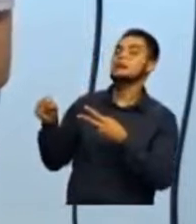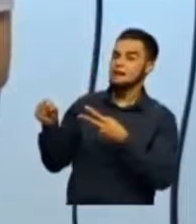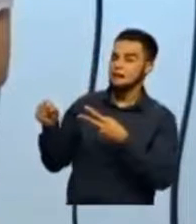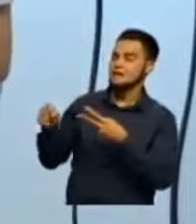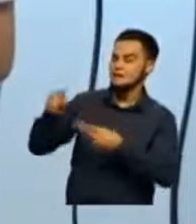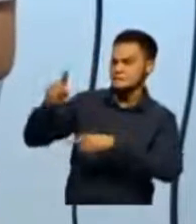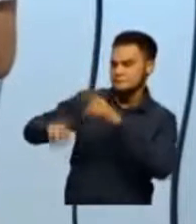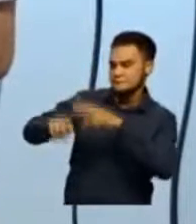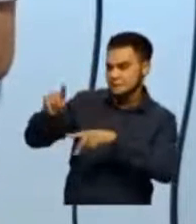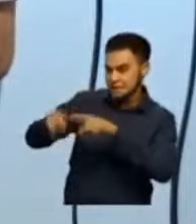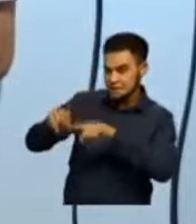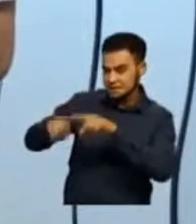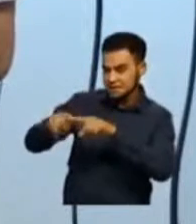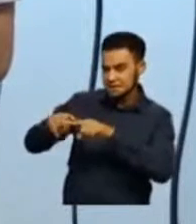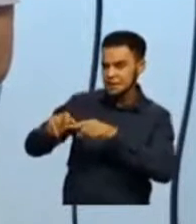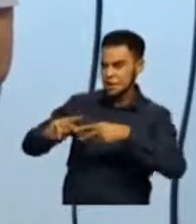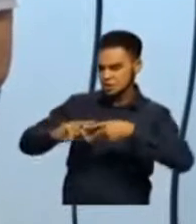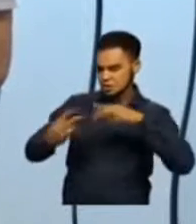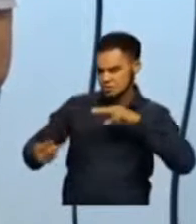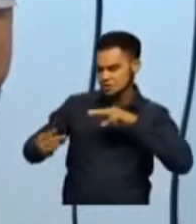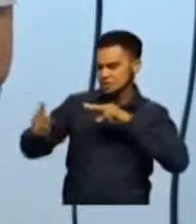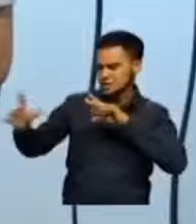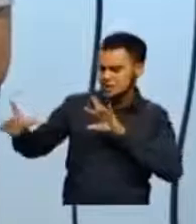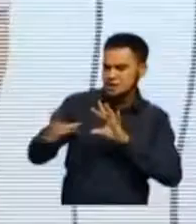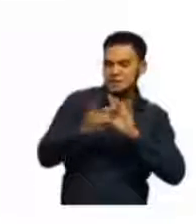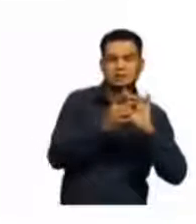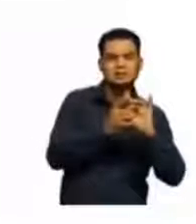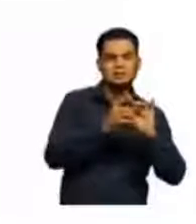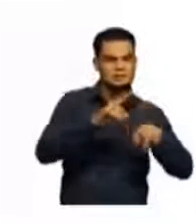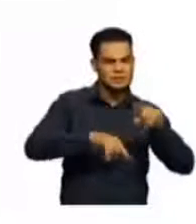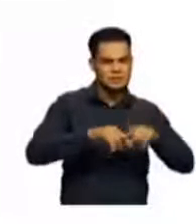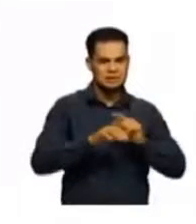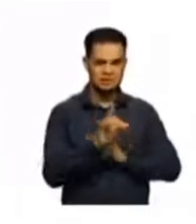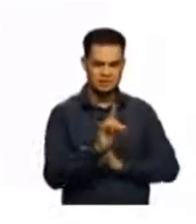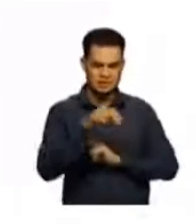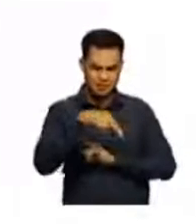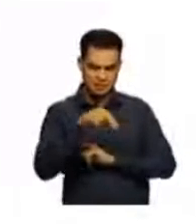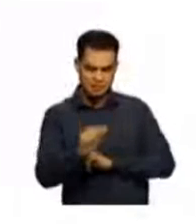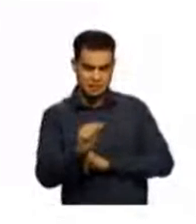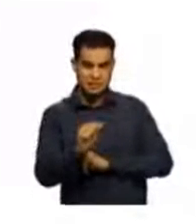liga ao DNA da célula. Essa célula,